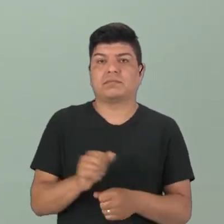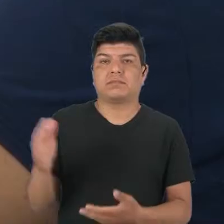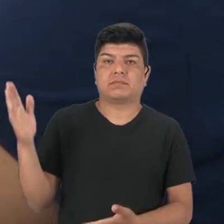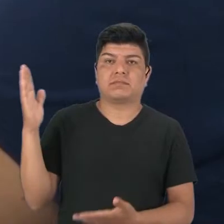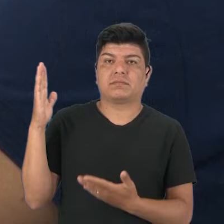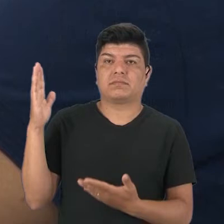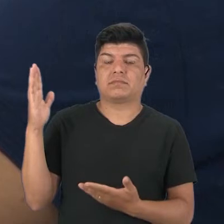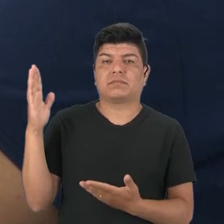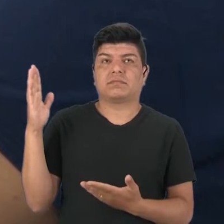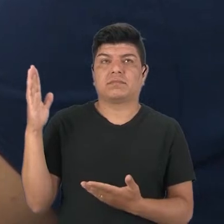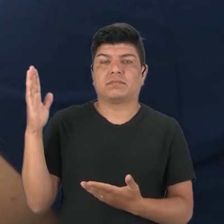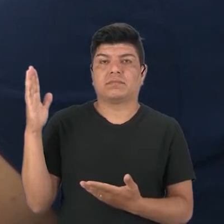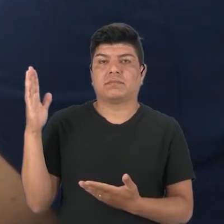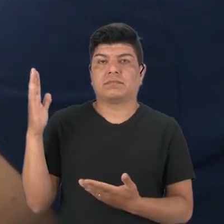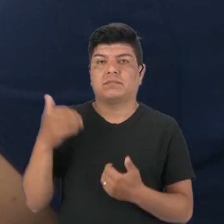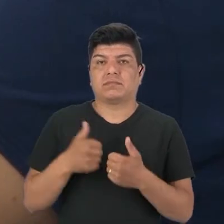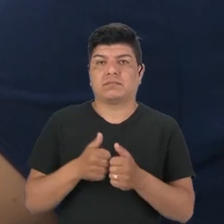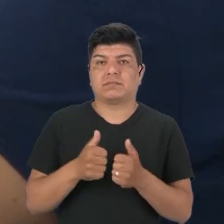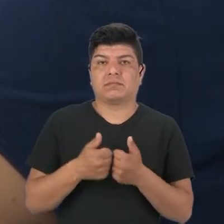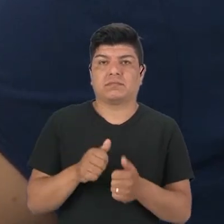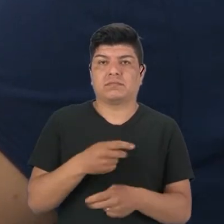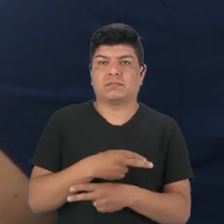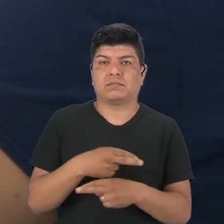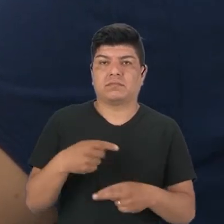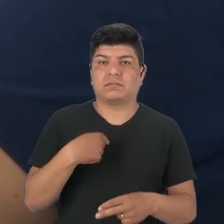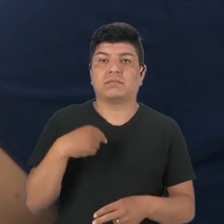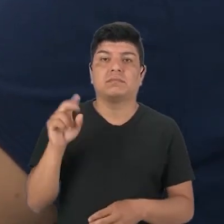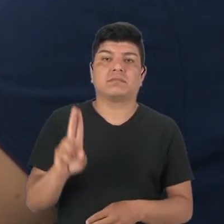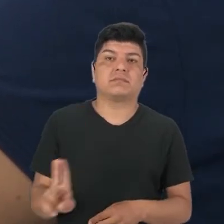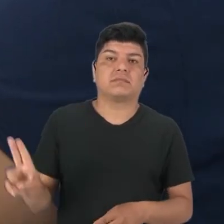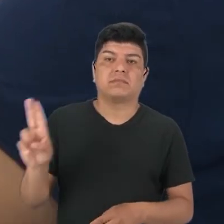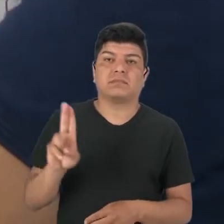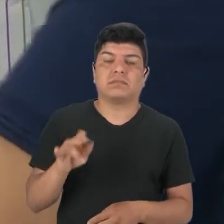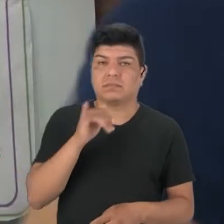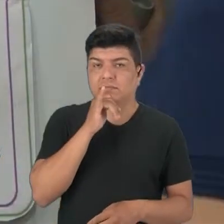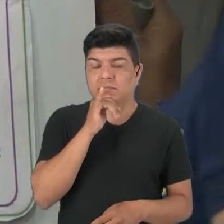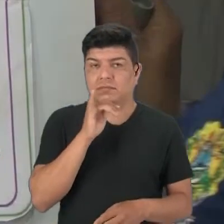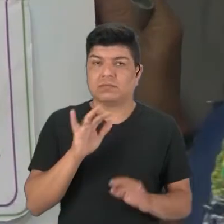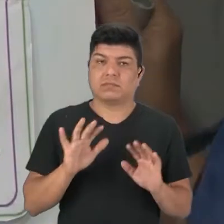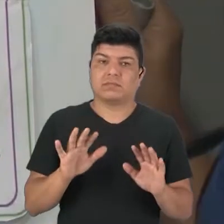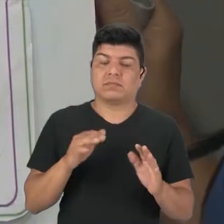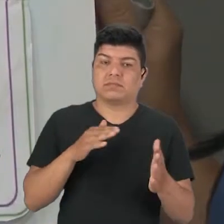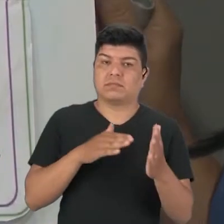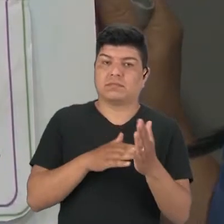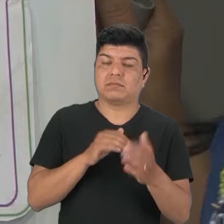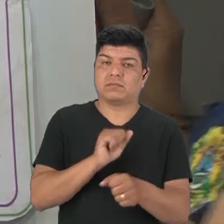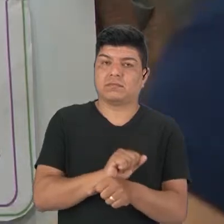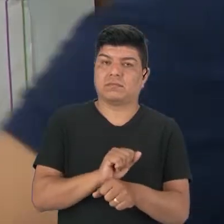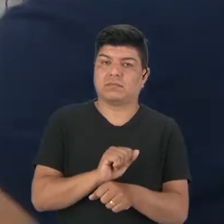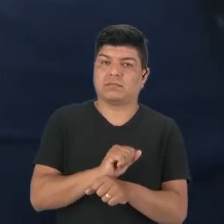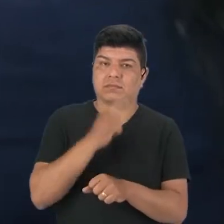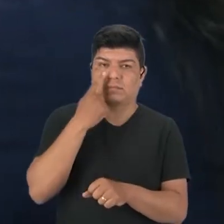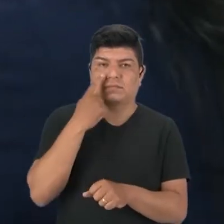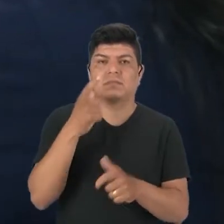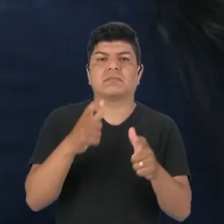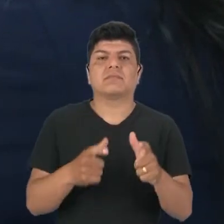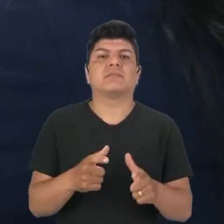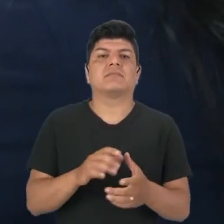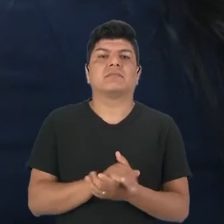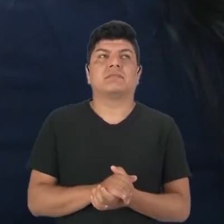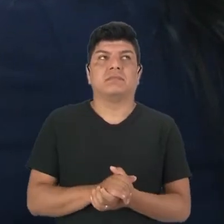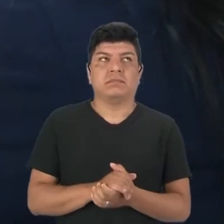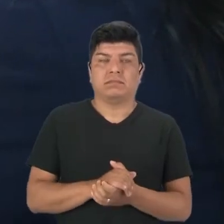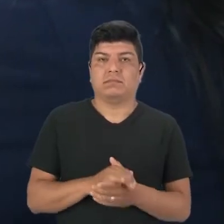só. Esse é o transporte que eu utilizo. Vamos supor que eu parei bem aqui minha barra. Vocês viram onde eu parei, ó?